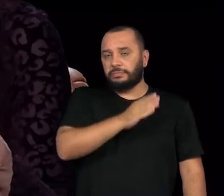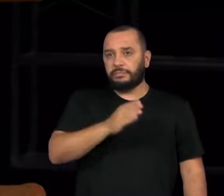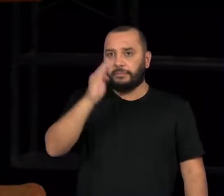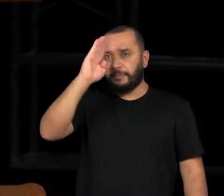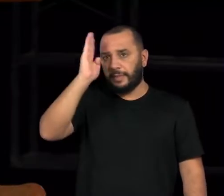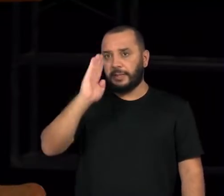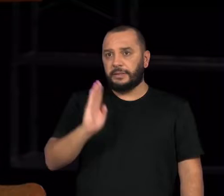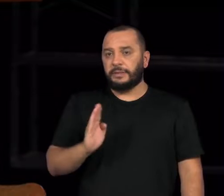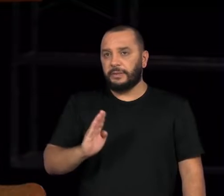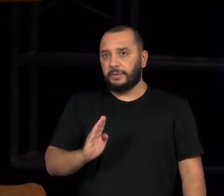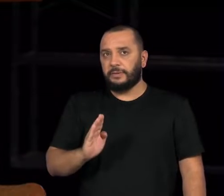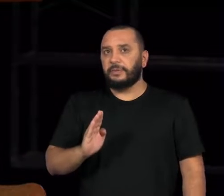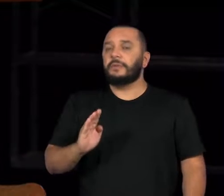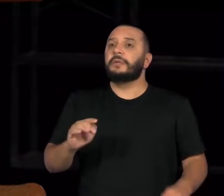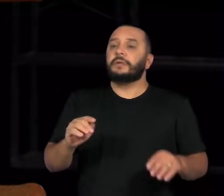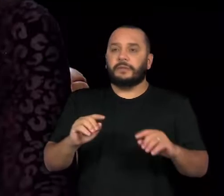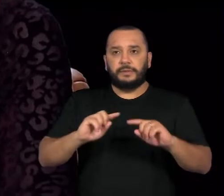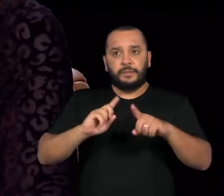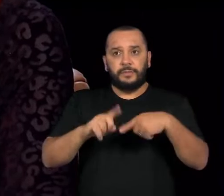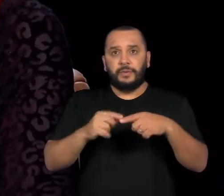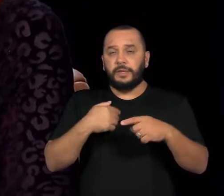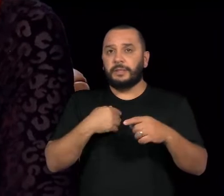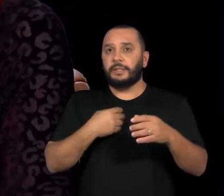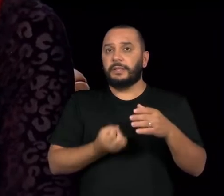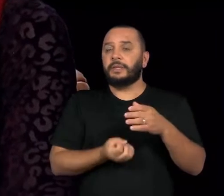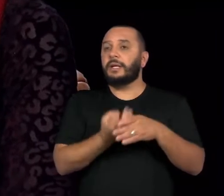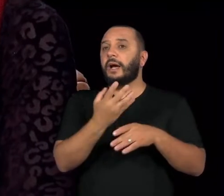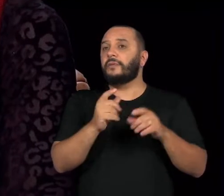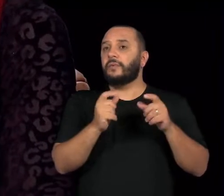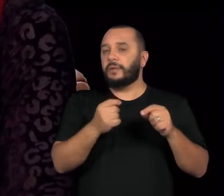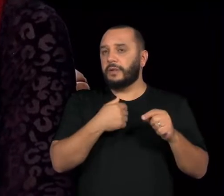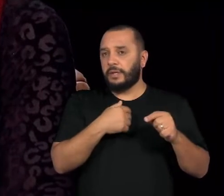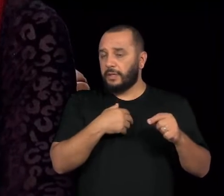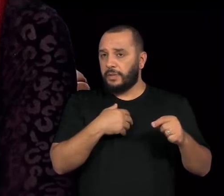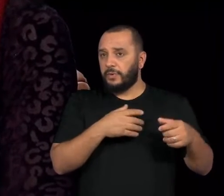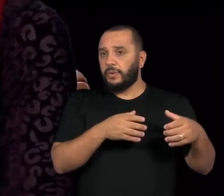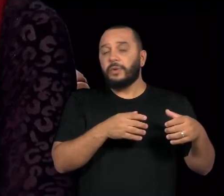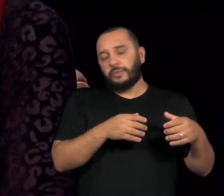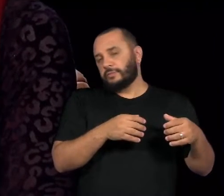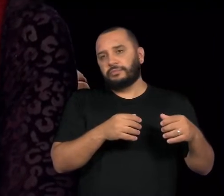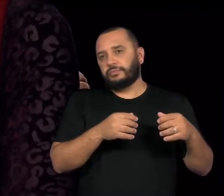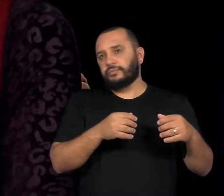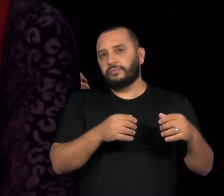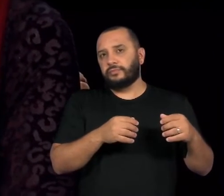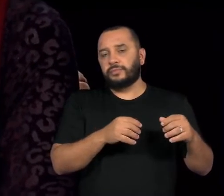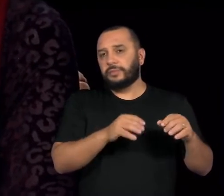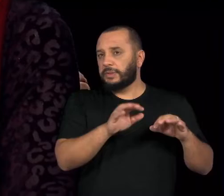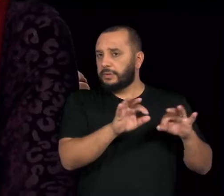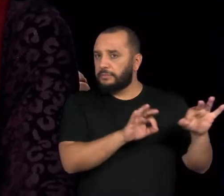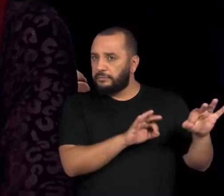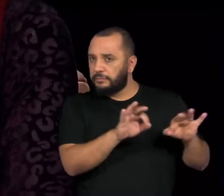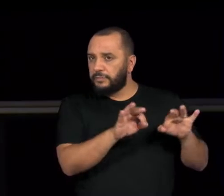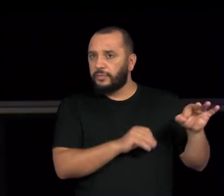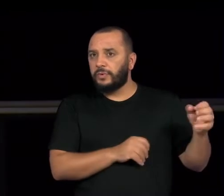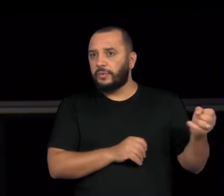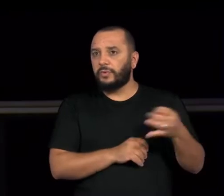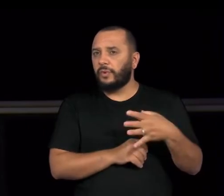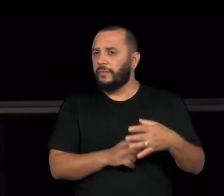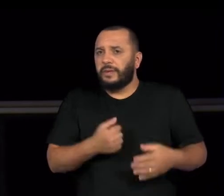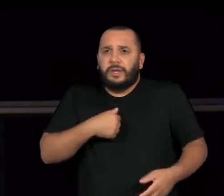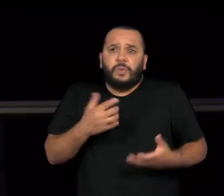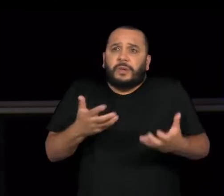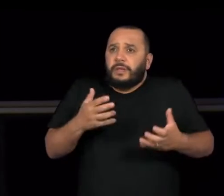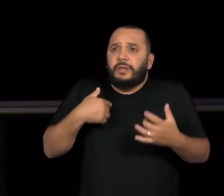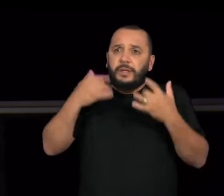criava o chamado Novo. Na verdade, eu gostava e queria mesmo era fazer as peças que